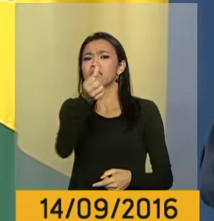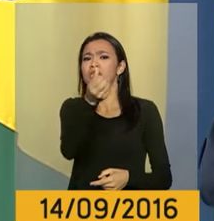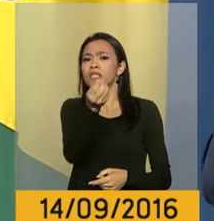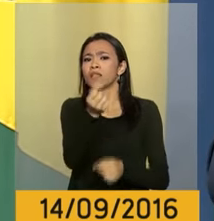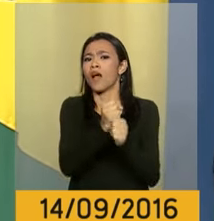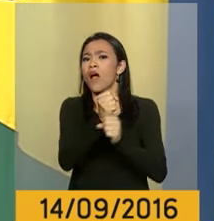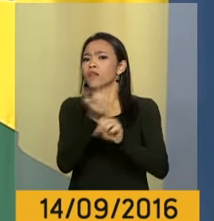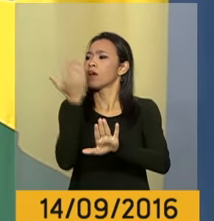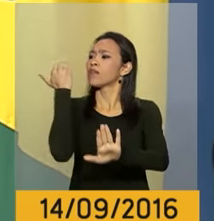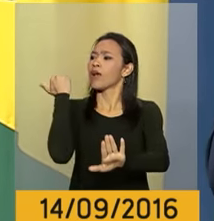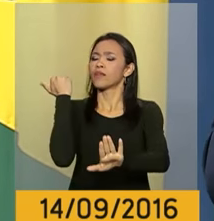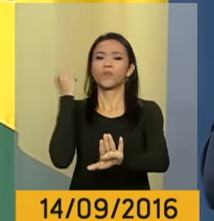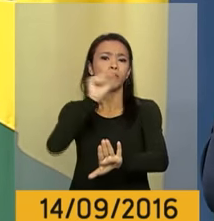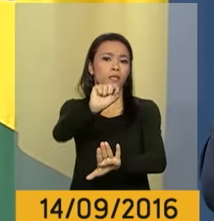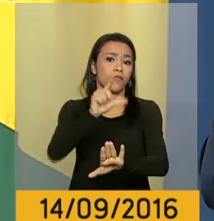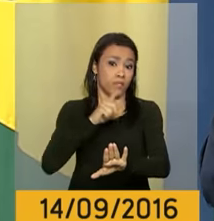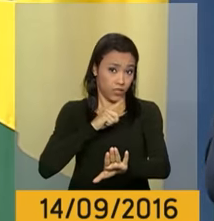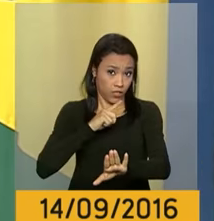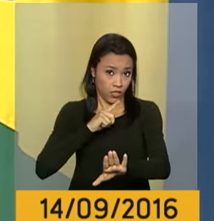né,